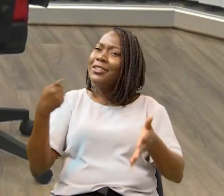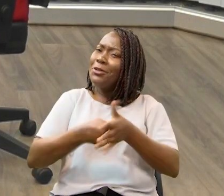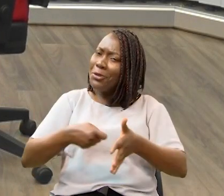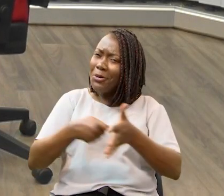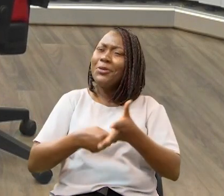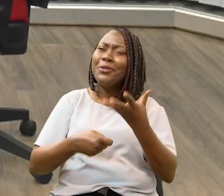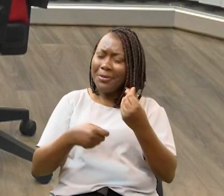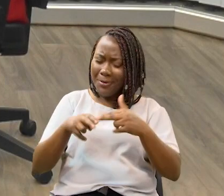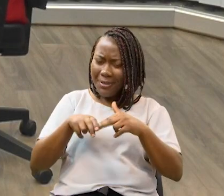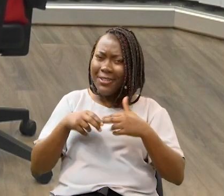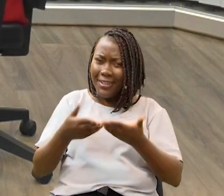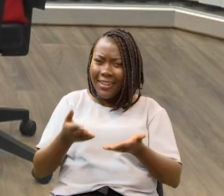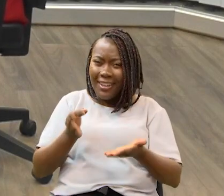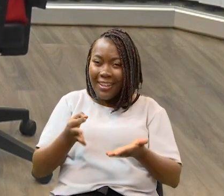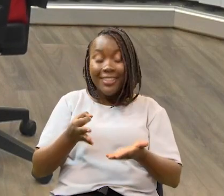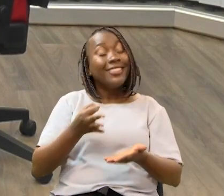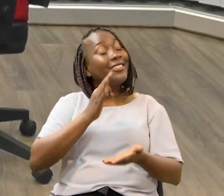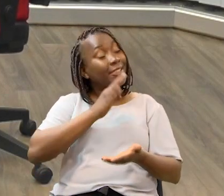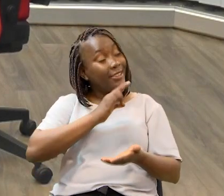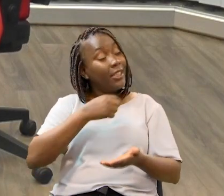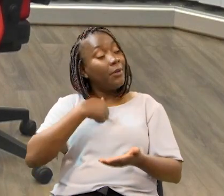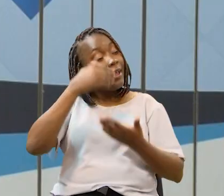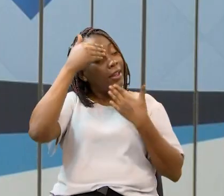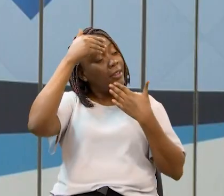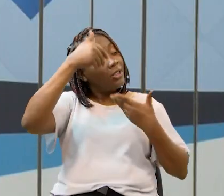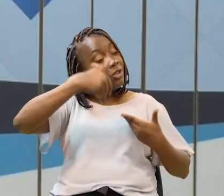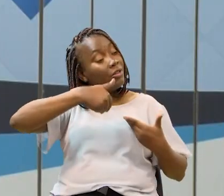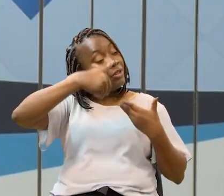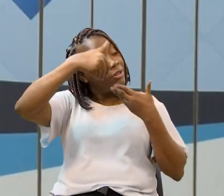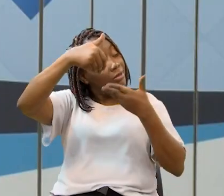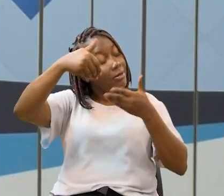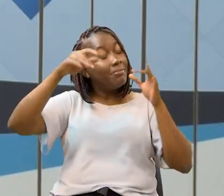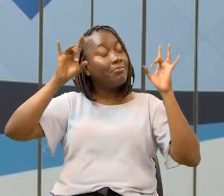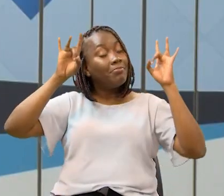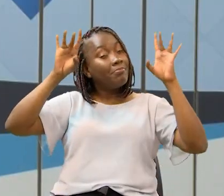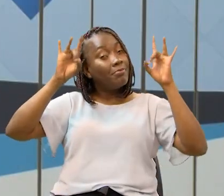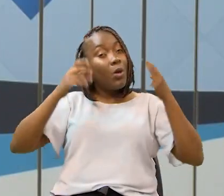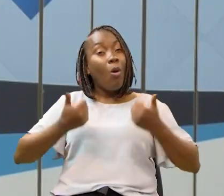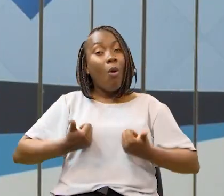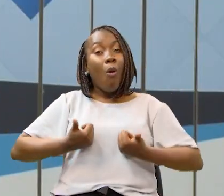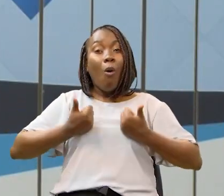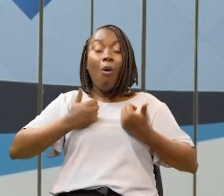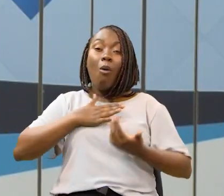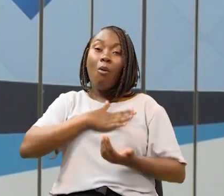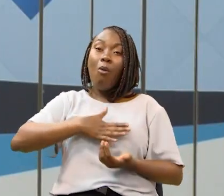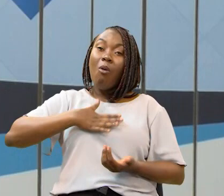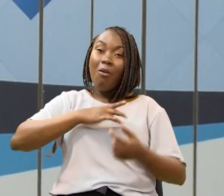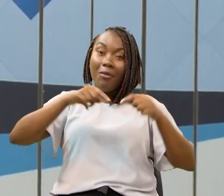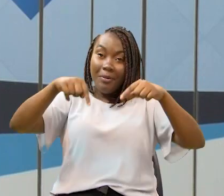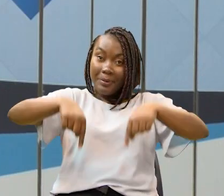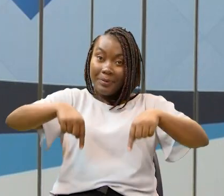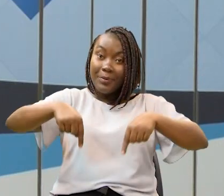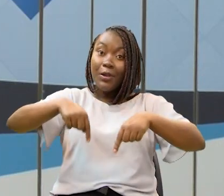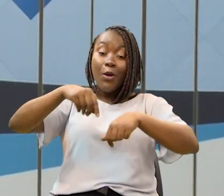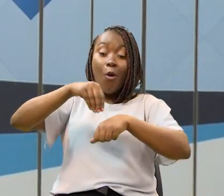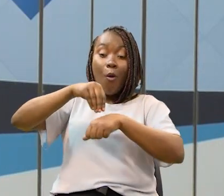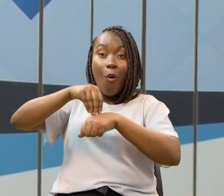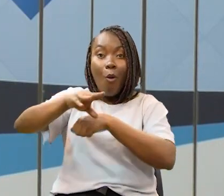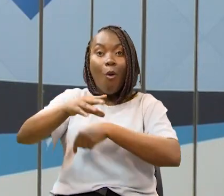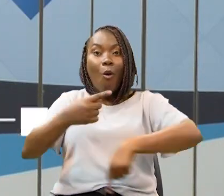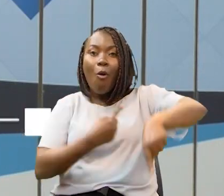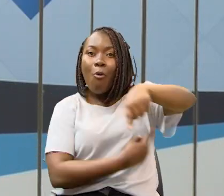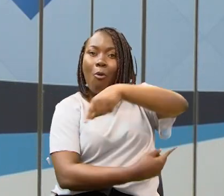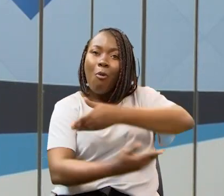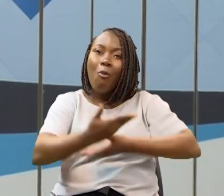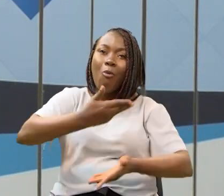tanto por isso, né? Exatamente. Eu que agradeço o convite. É uma honra, é um prazer estar aqui compartilhando